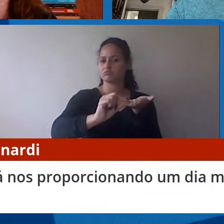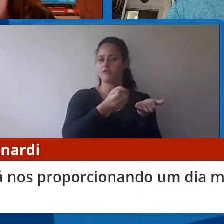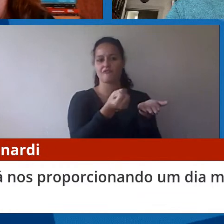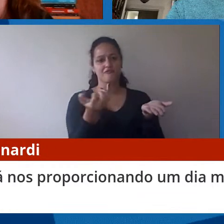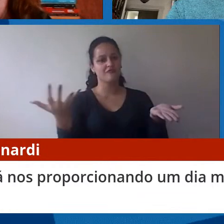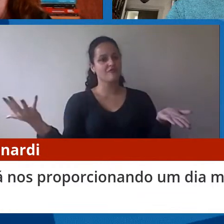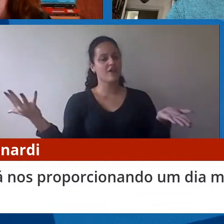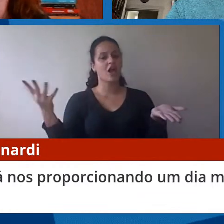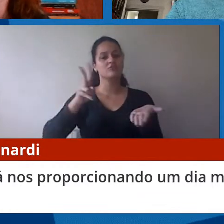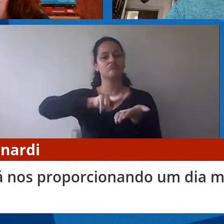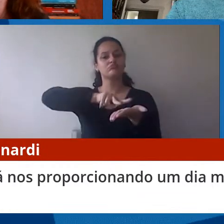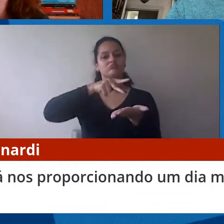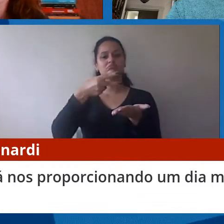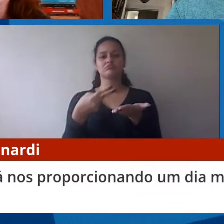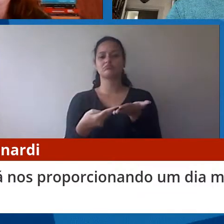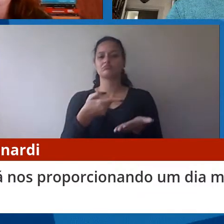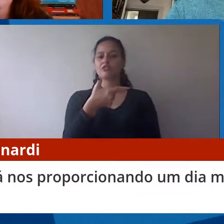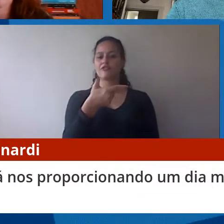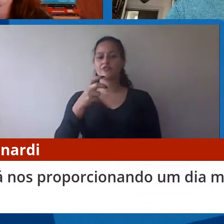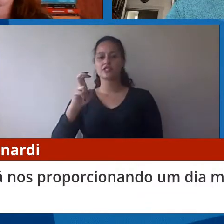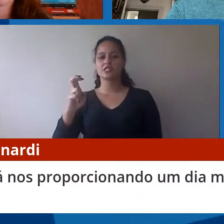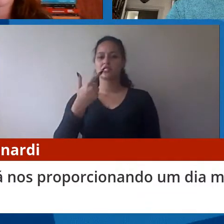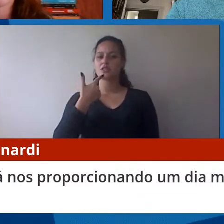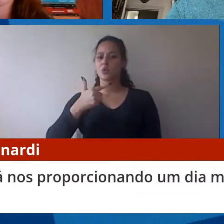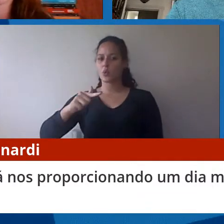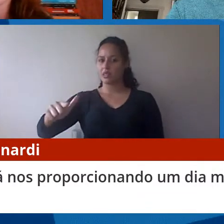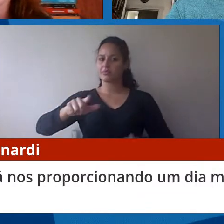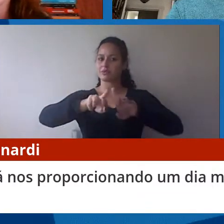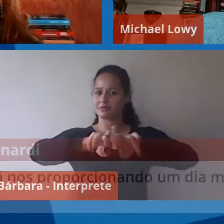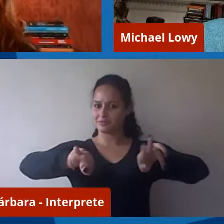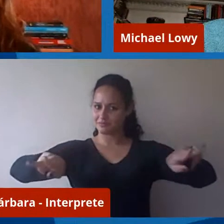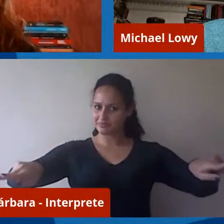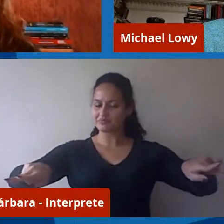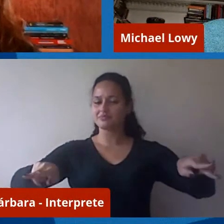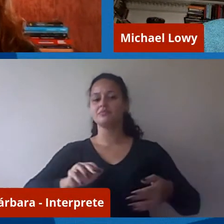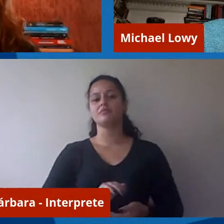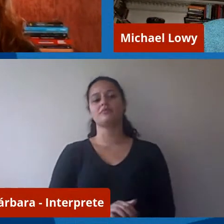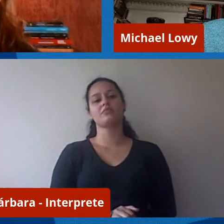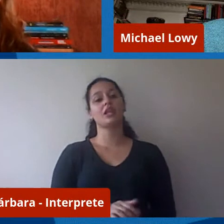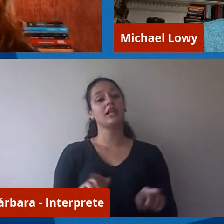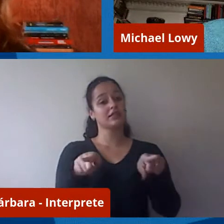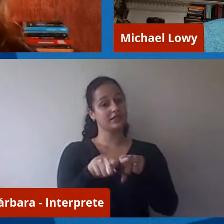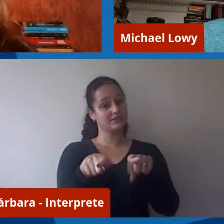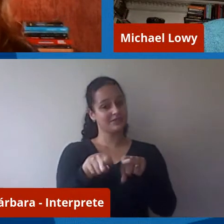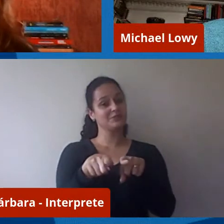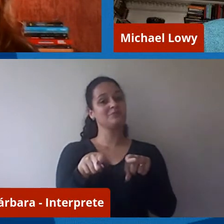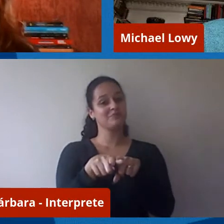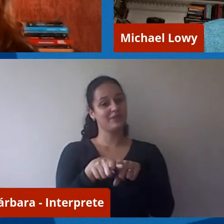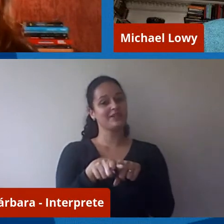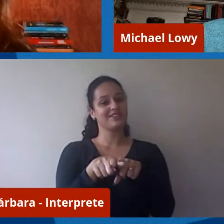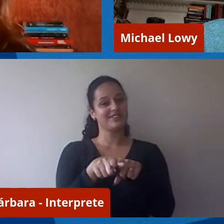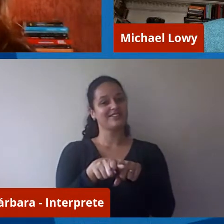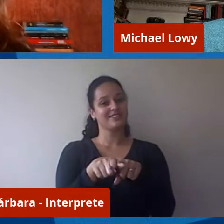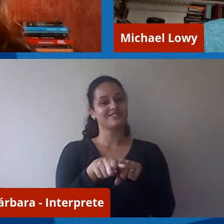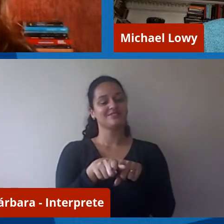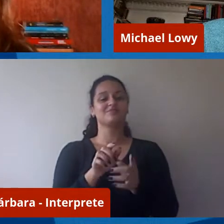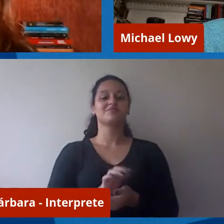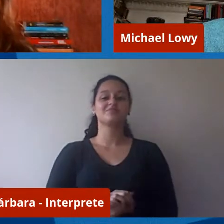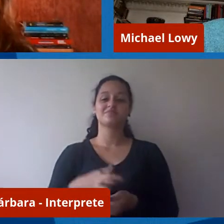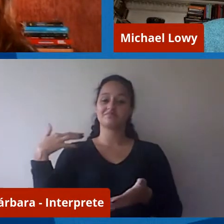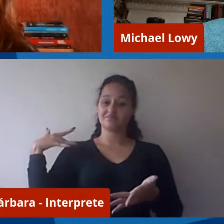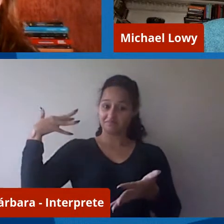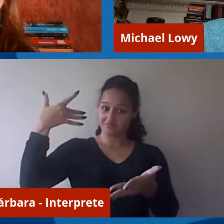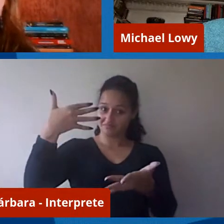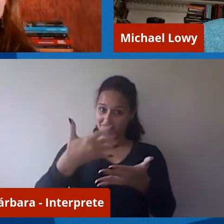Além de sua densa trajetória intelectual, o professor Lovi tem uma profícua trajetória também